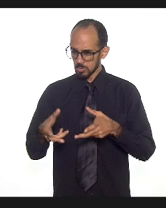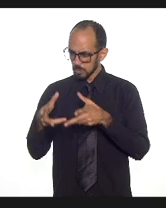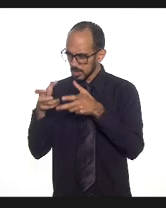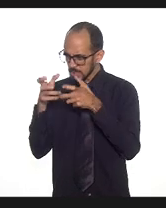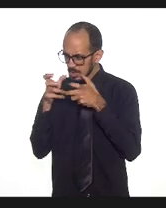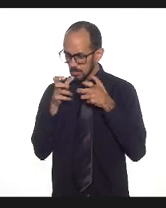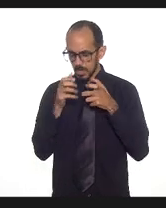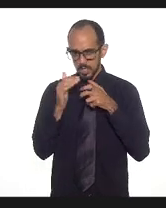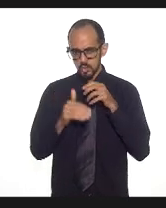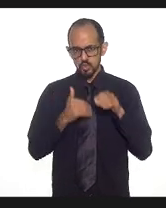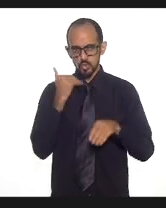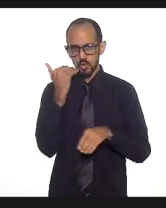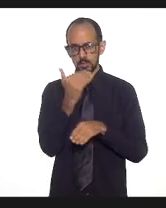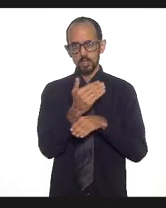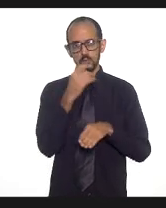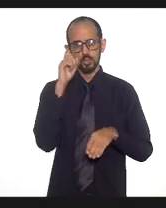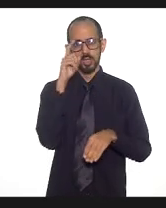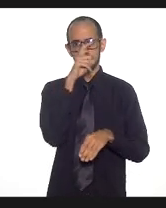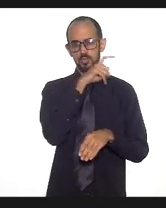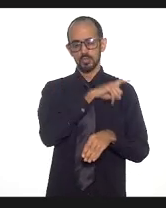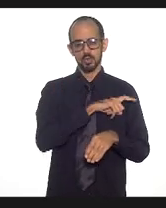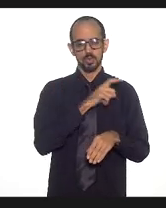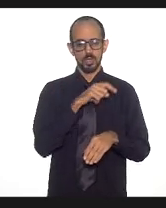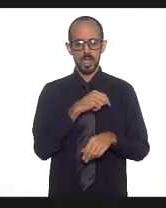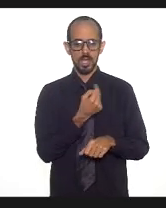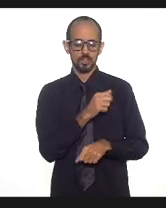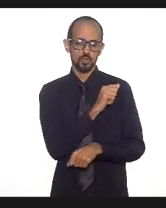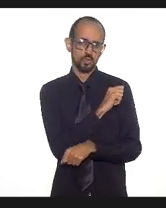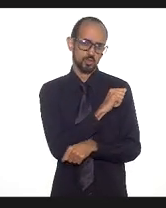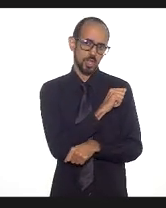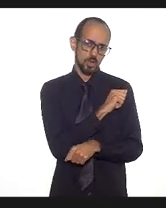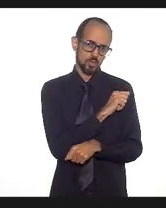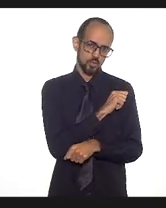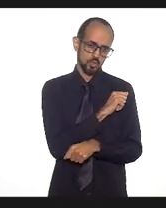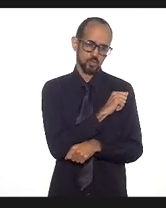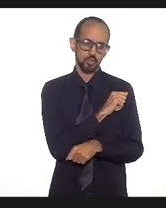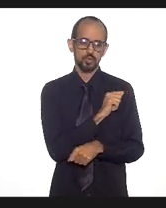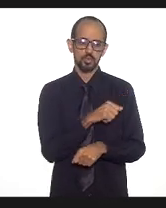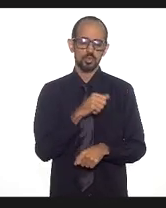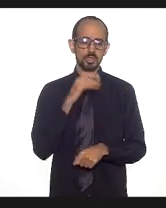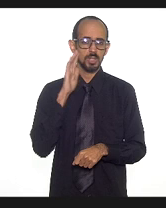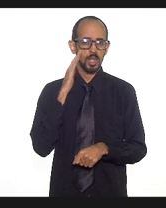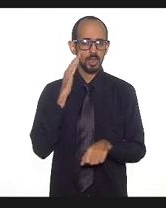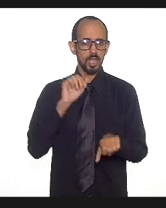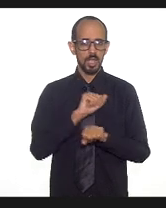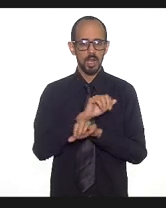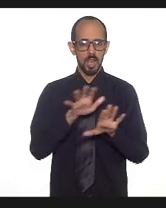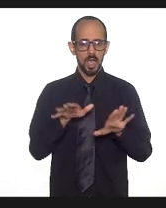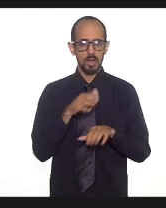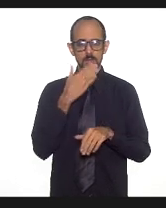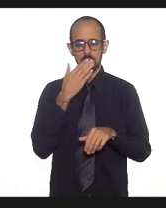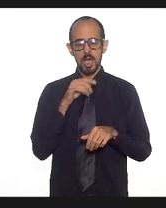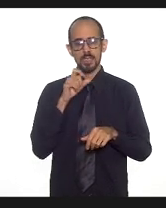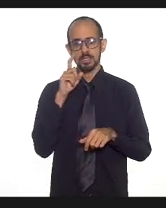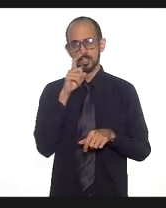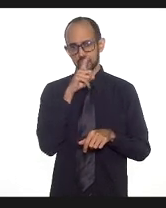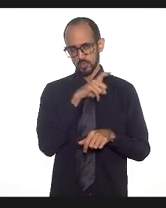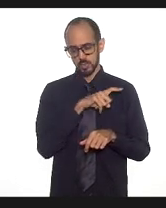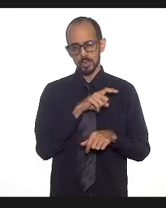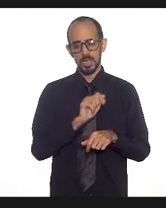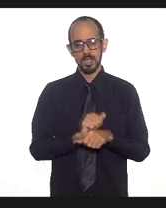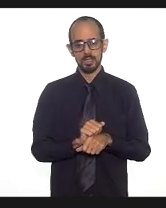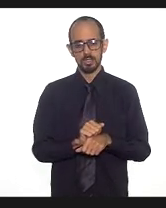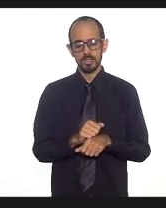sobretudo, as dificuldades do nosso alunado, entender, né, essa dificuldade e